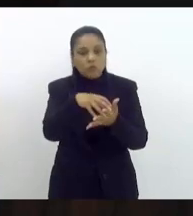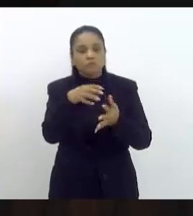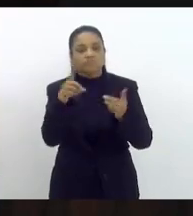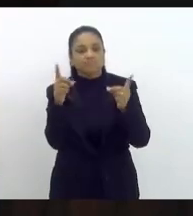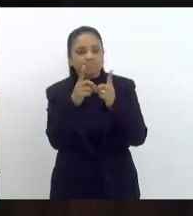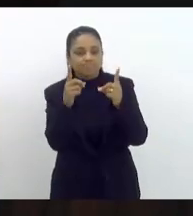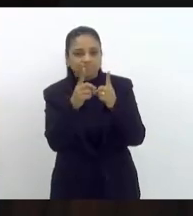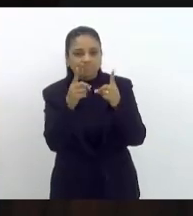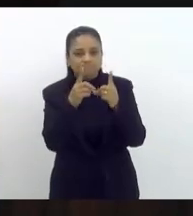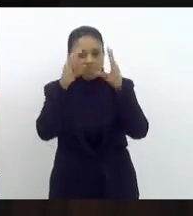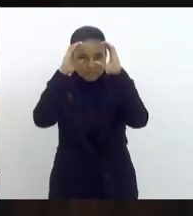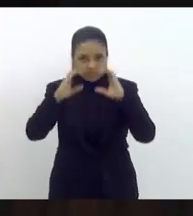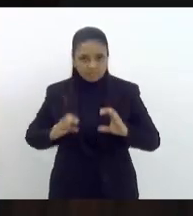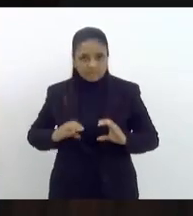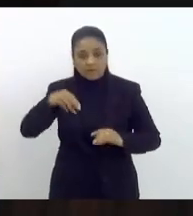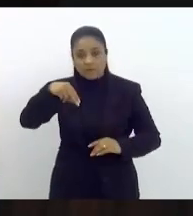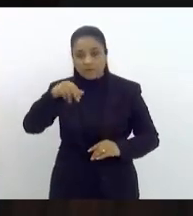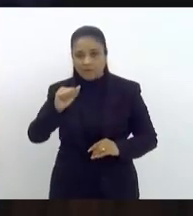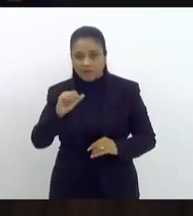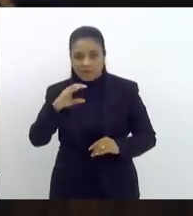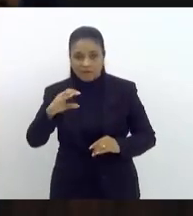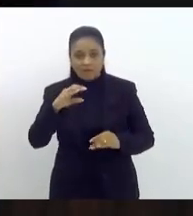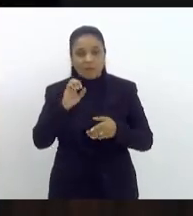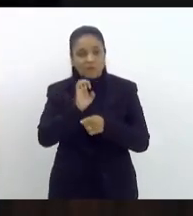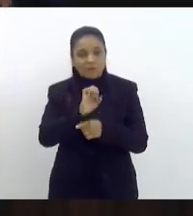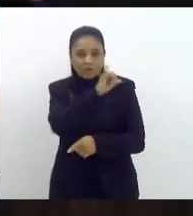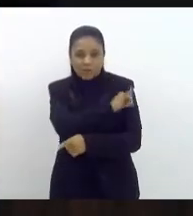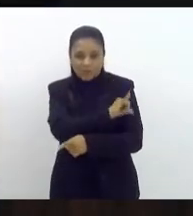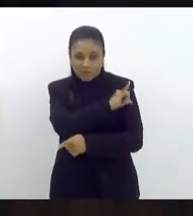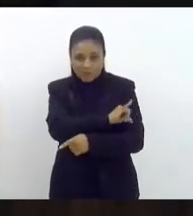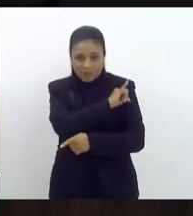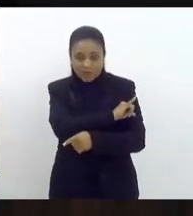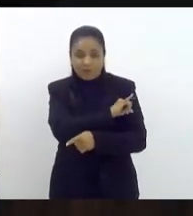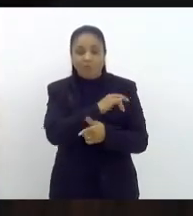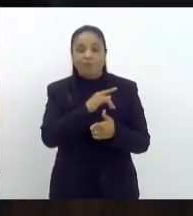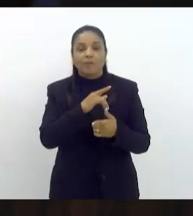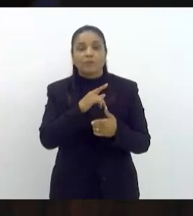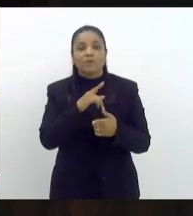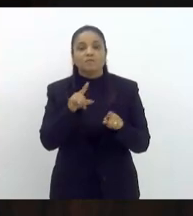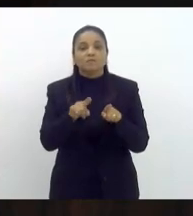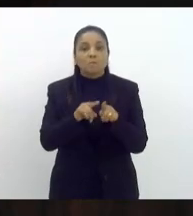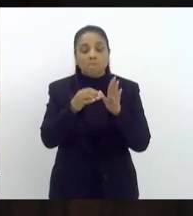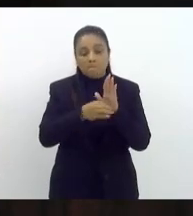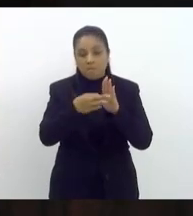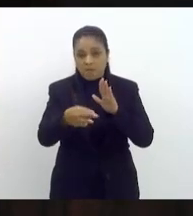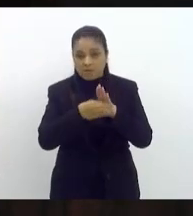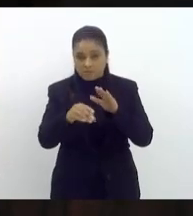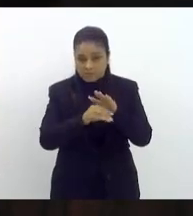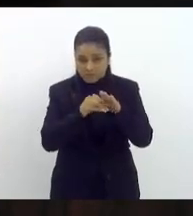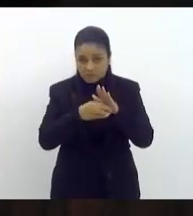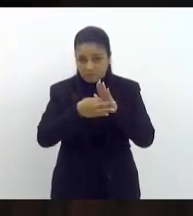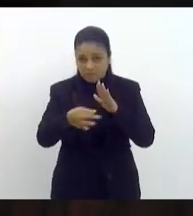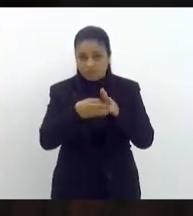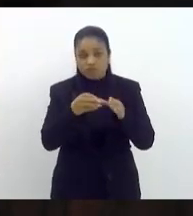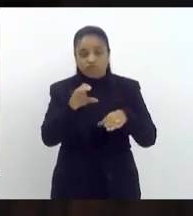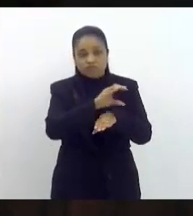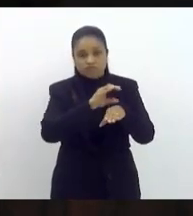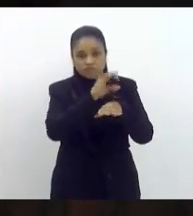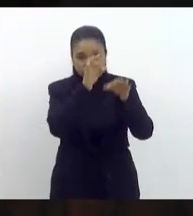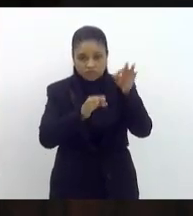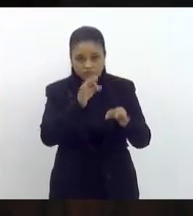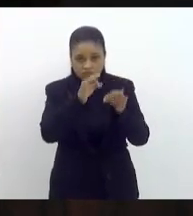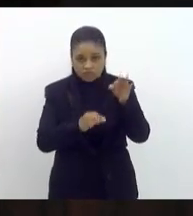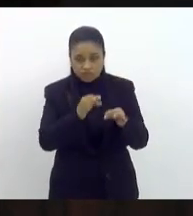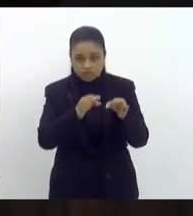ao cidadão nac no âmbito do Estado do Rio de Janeiro pendendo de pareceres das comissões constituições de Justiça